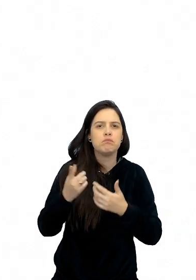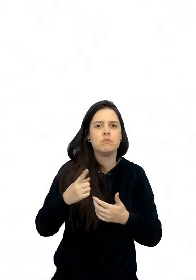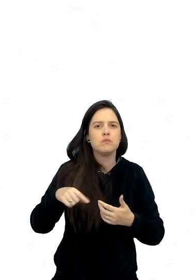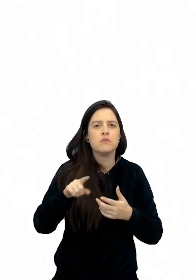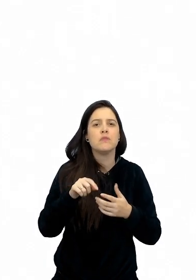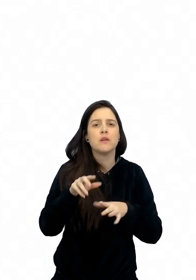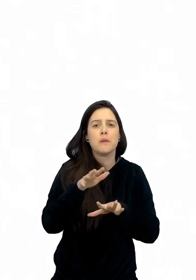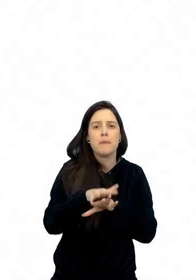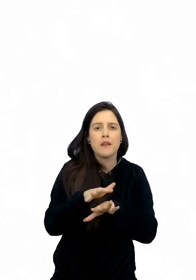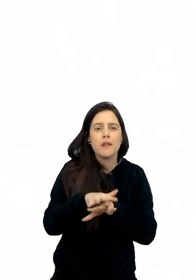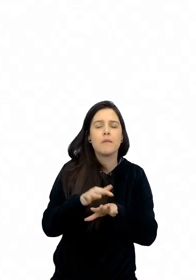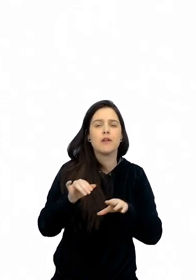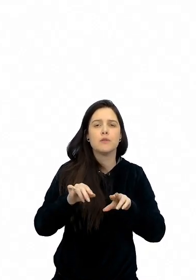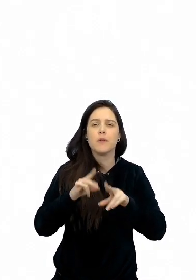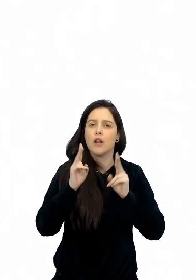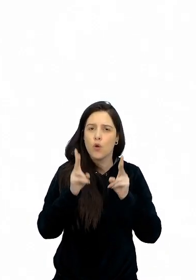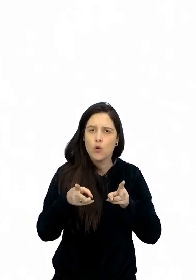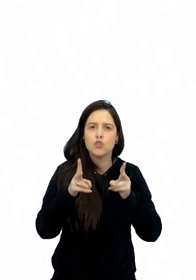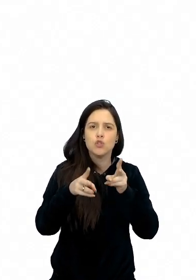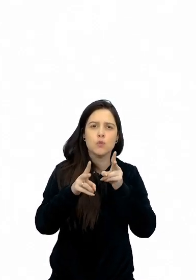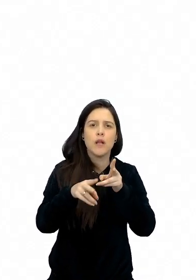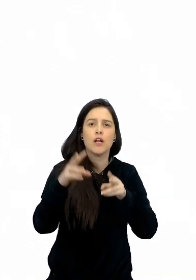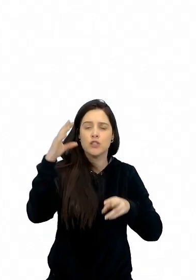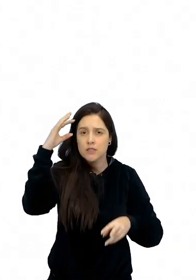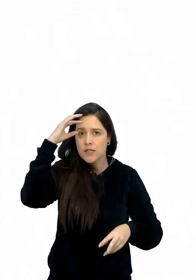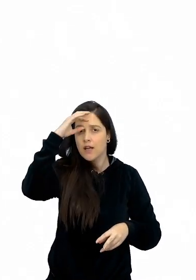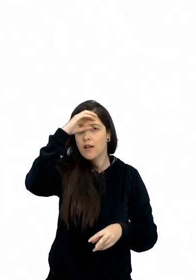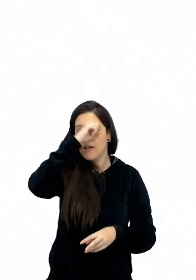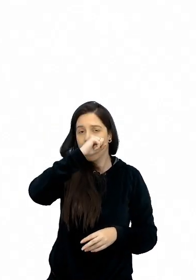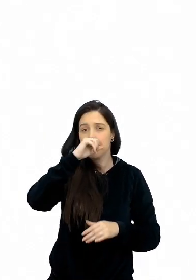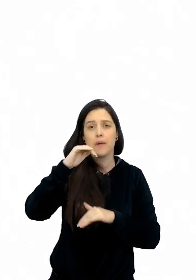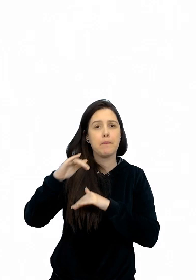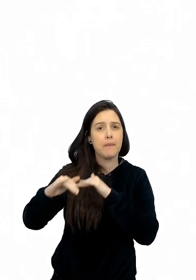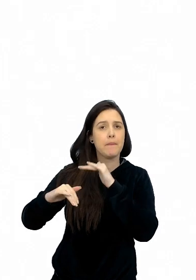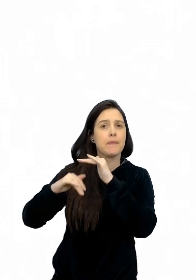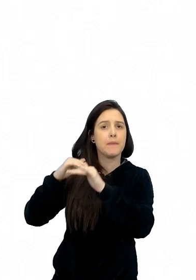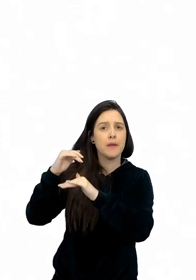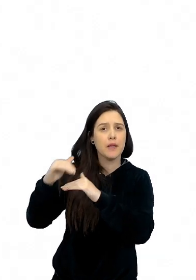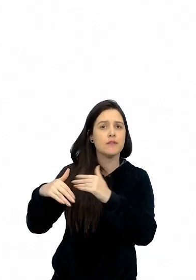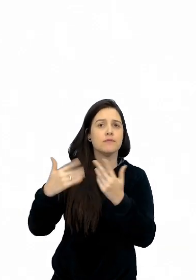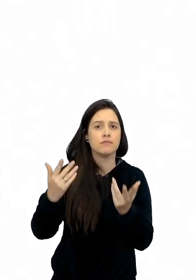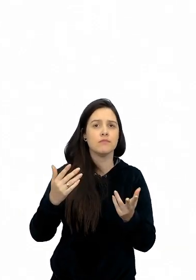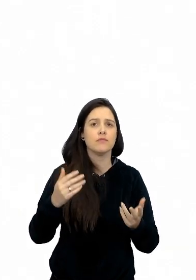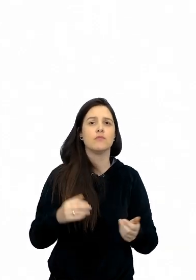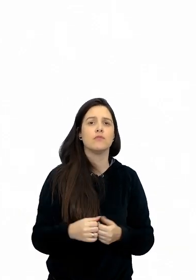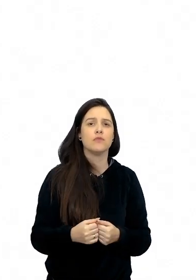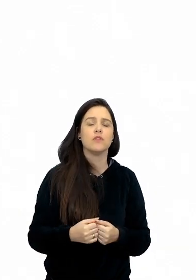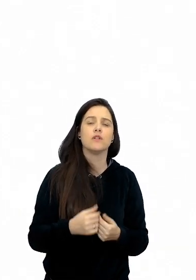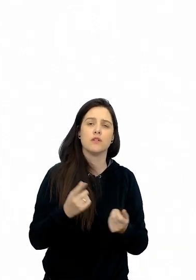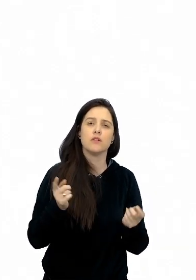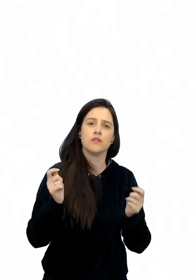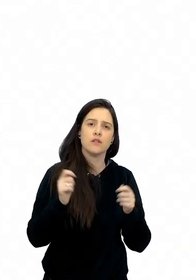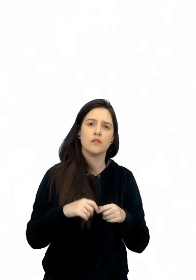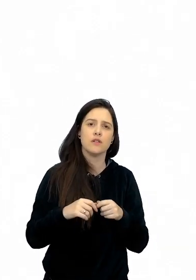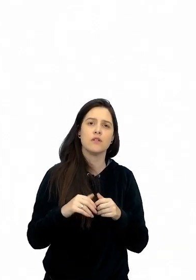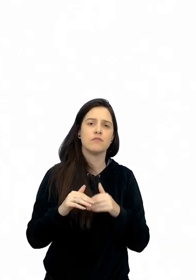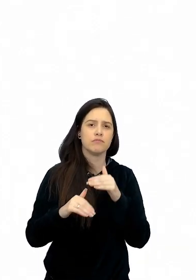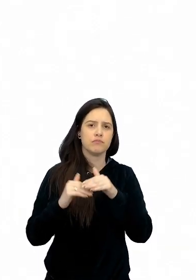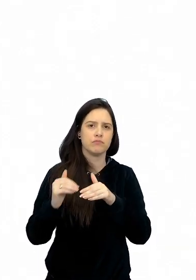Na verdade é uma continuidade do aprender, de que começou ali com uma atividade exploratória e vai